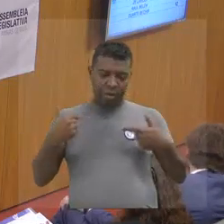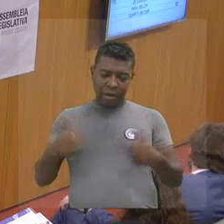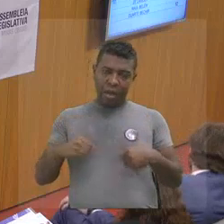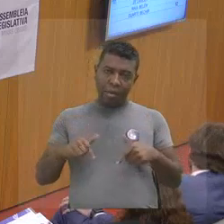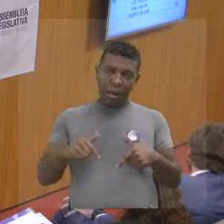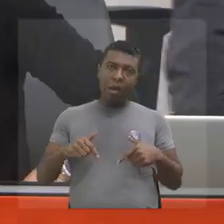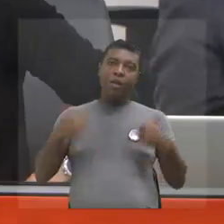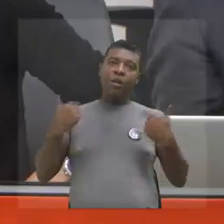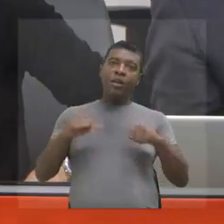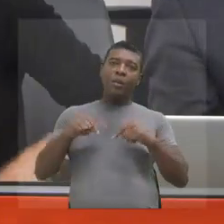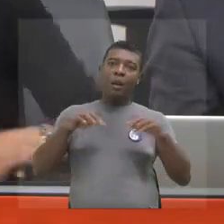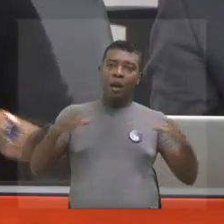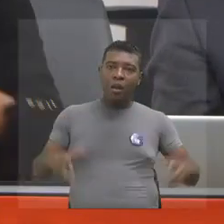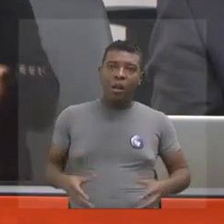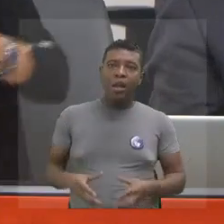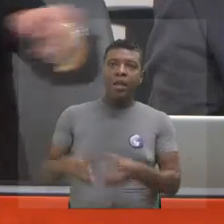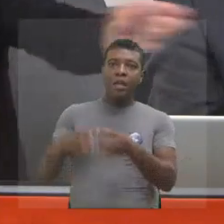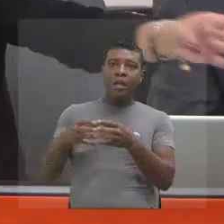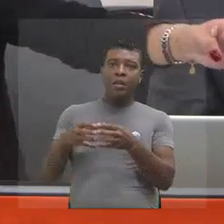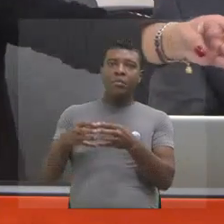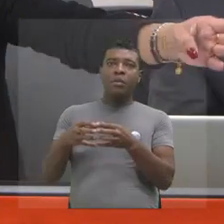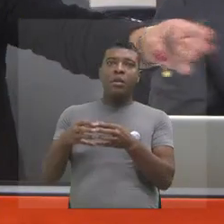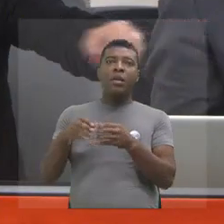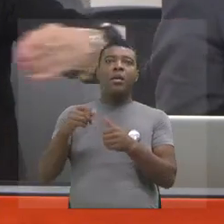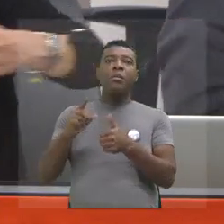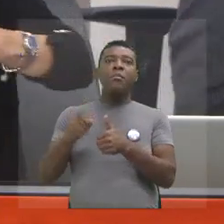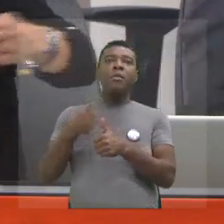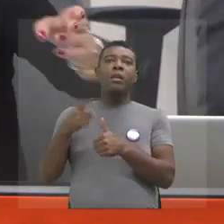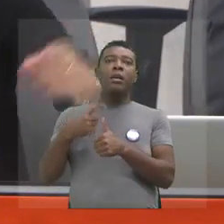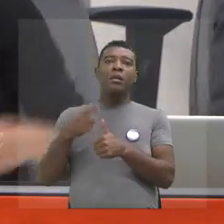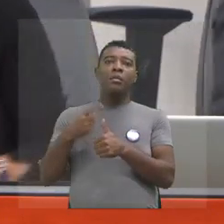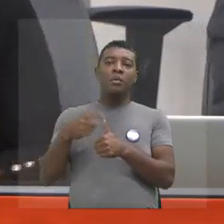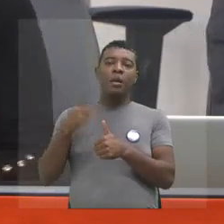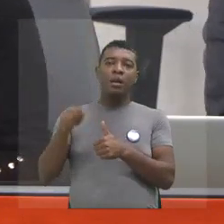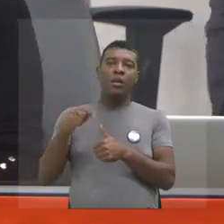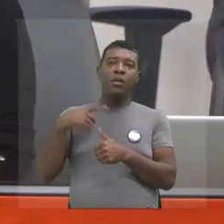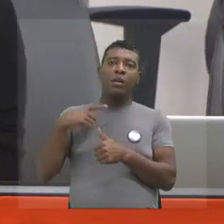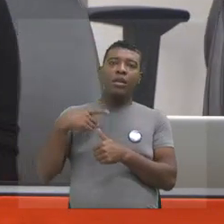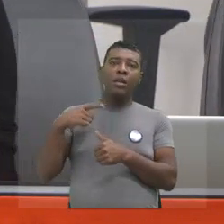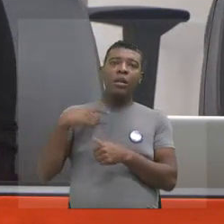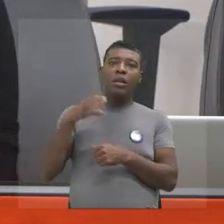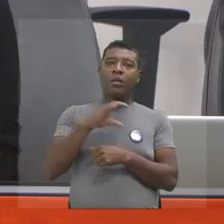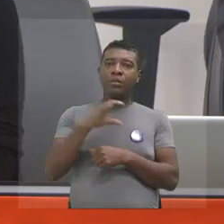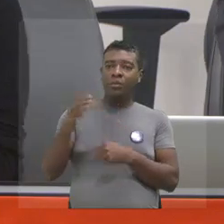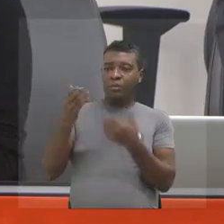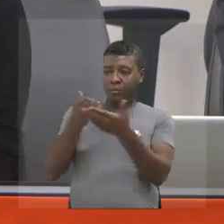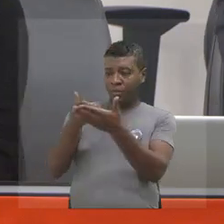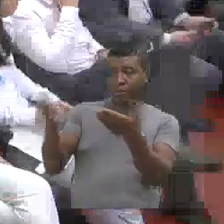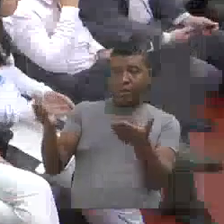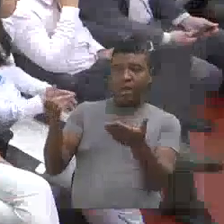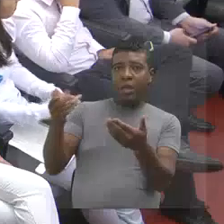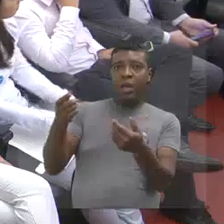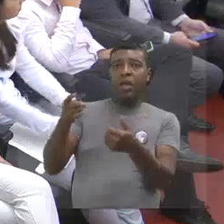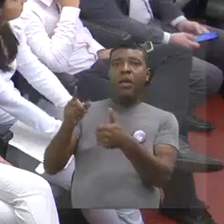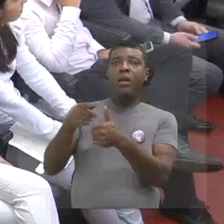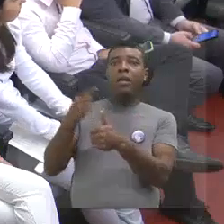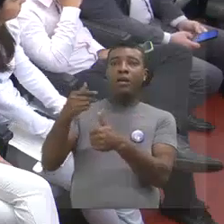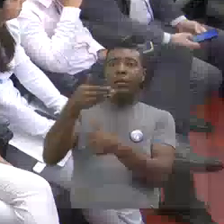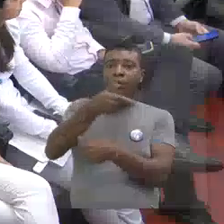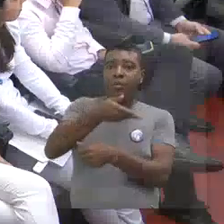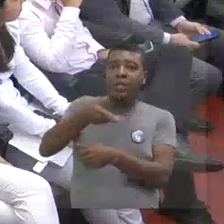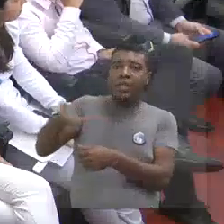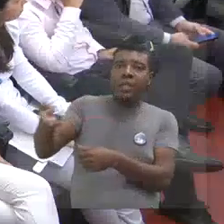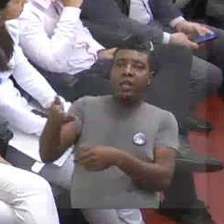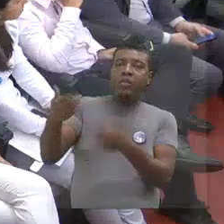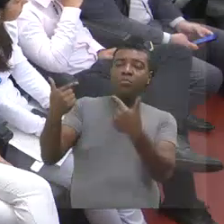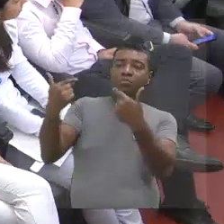de todo uma equipe né primeiro por Óbvio coordenada e liderada por esses que estão aqui na primeira fileira e todos